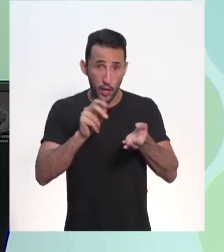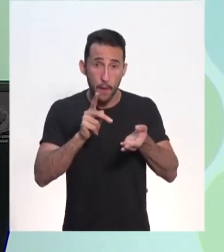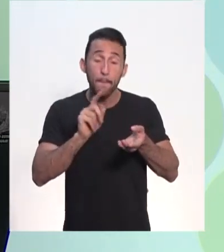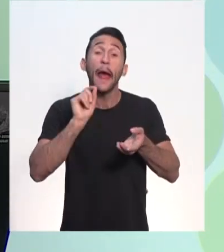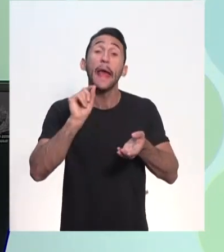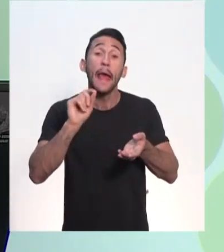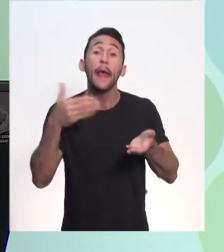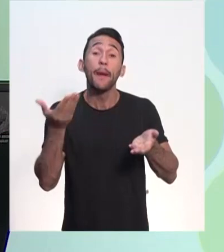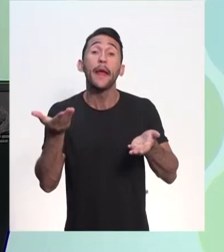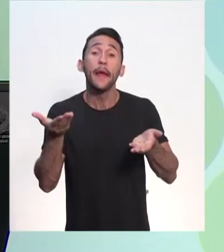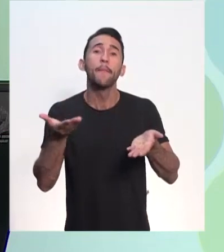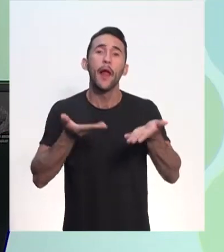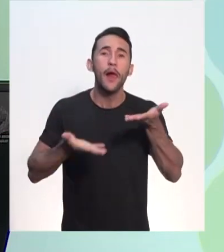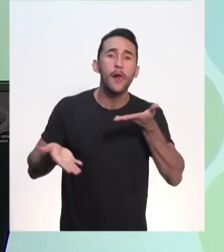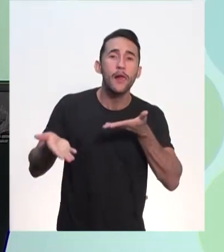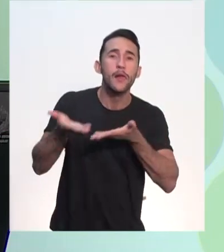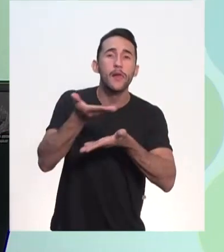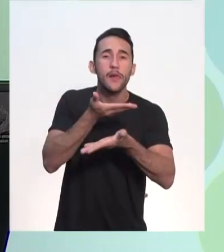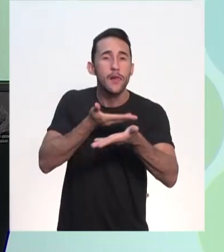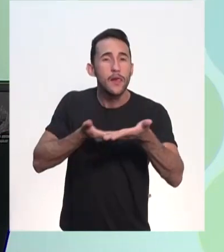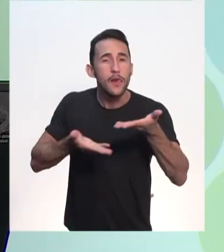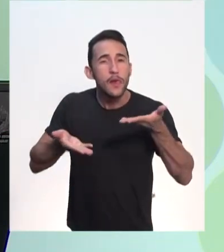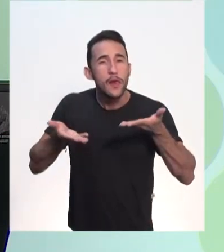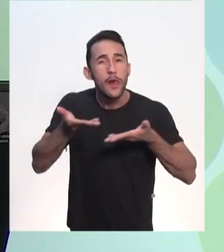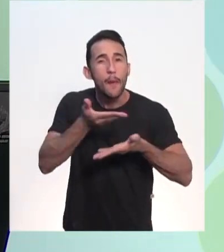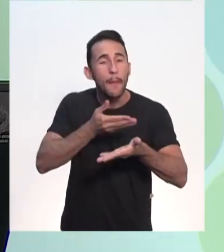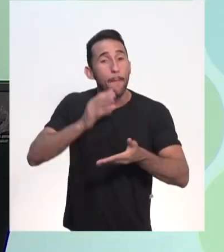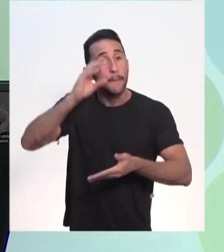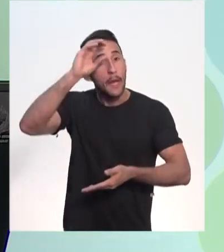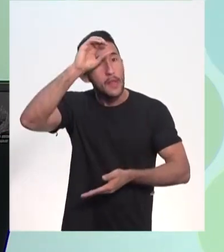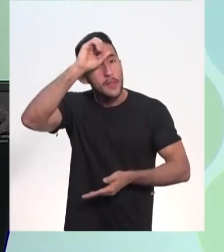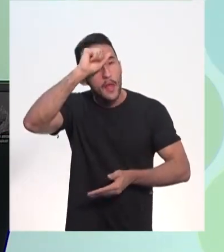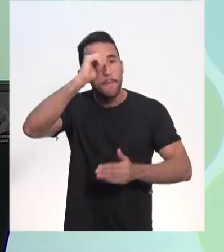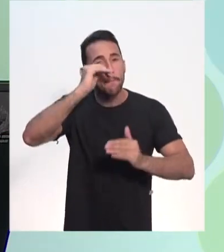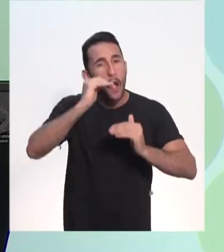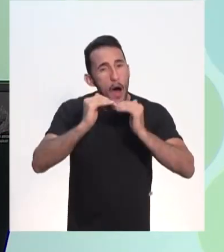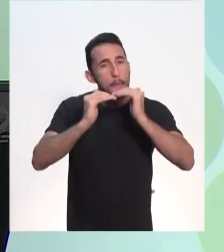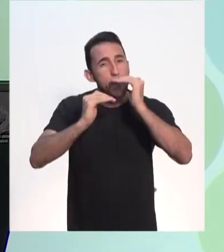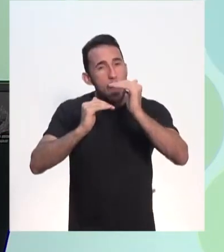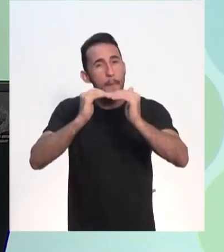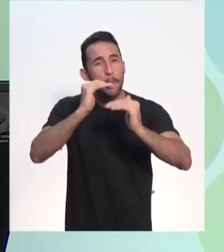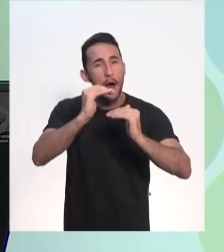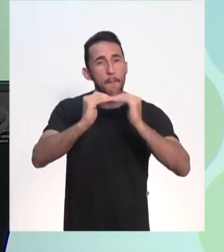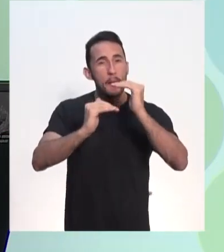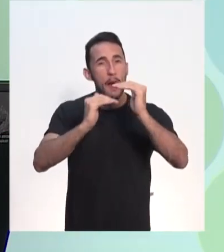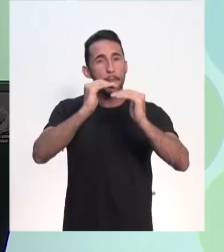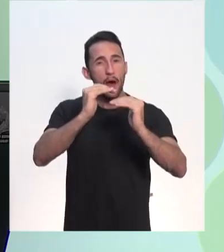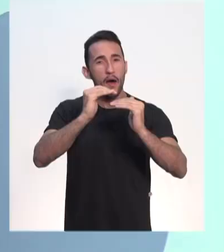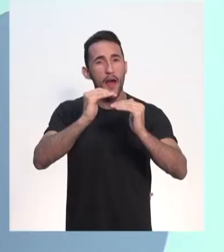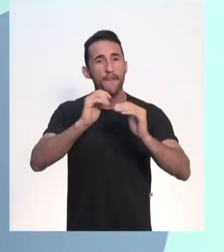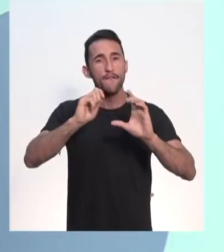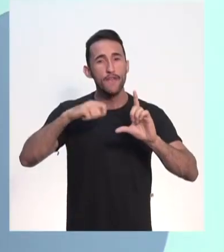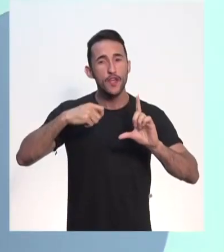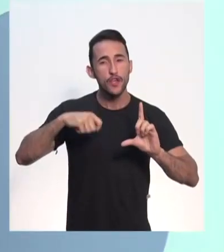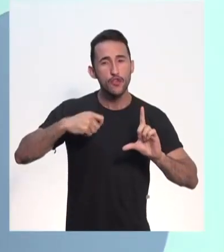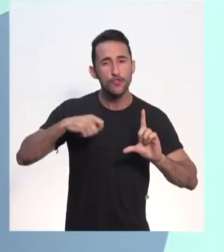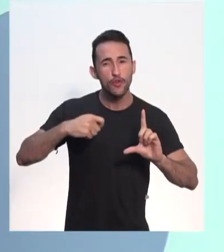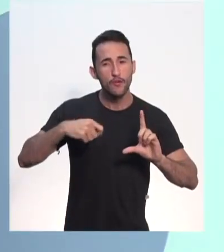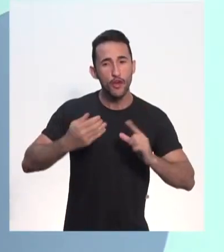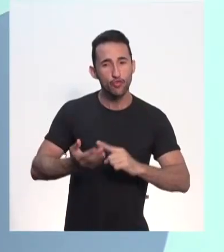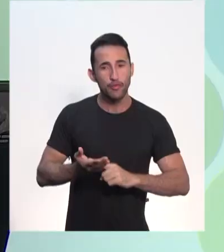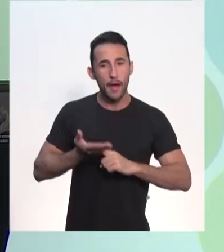que pode auxiliar nesse trabalho à distância. Então, a ideia é apresentar alguns vídeos que foram elaborados pelo Marcos da